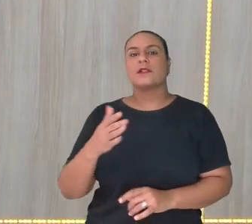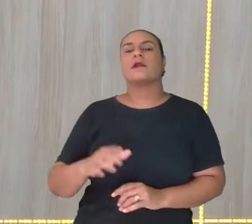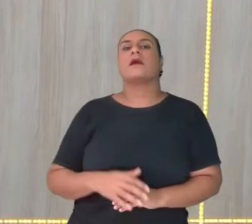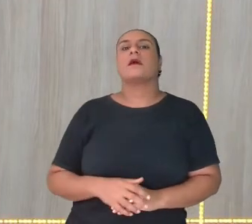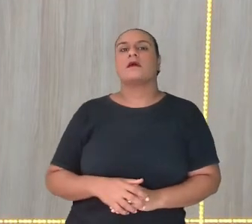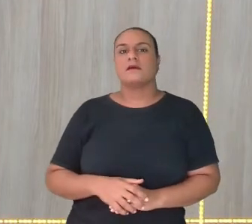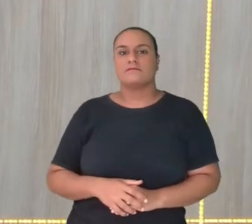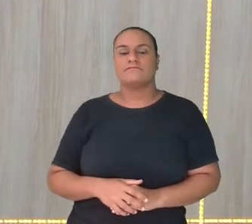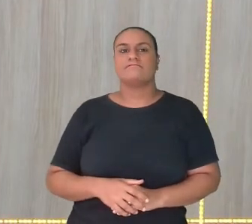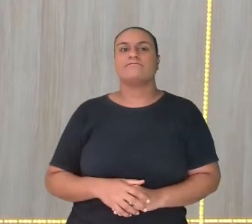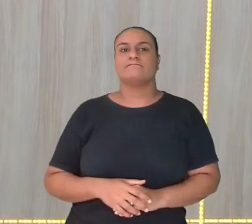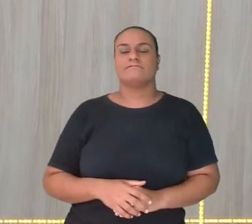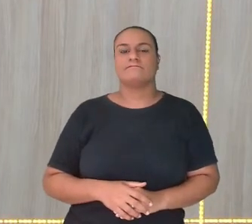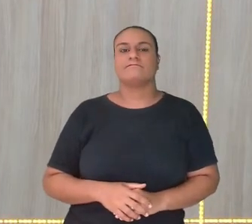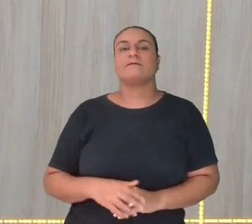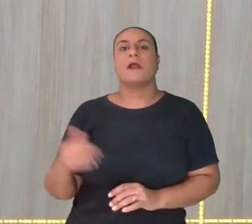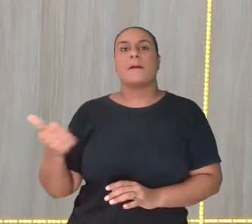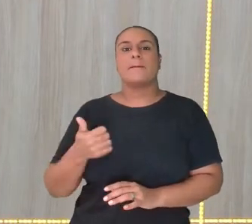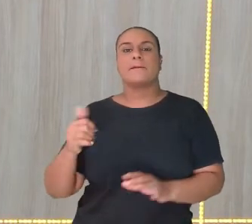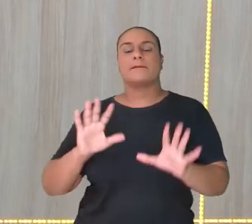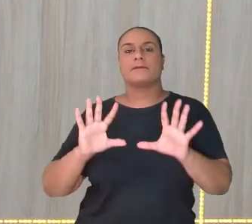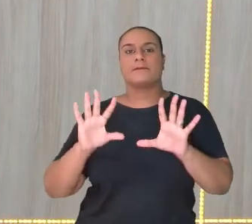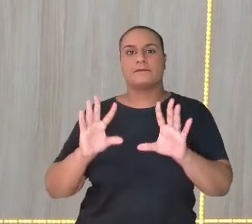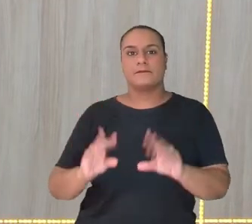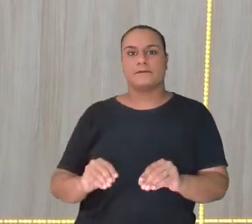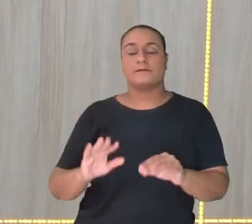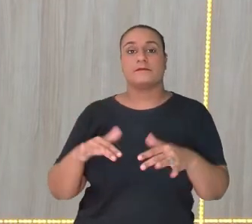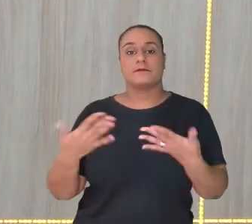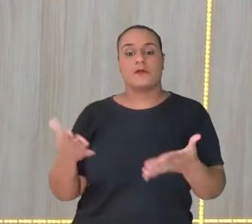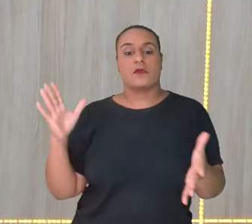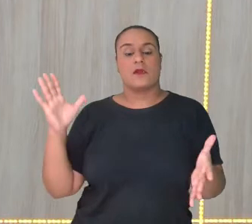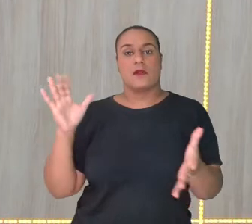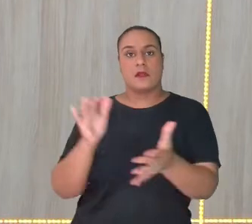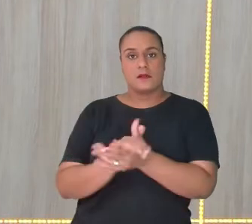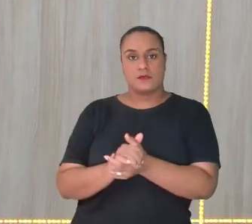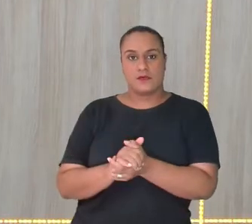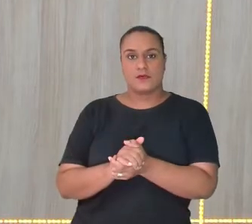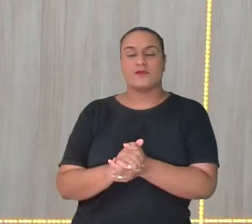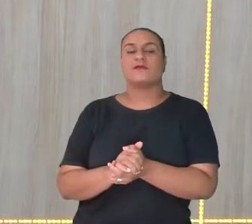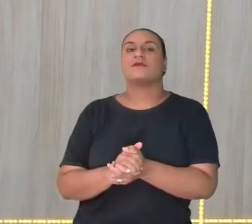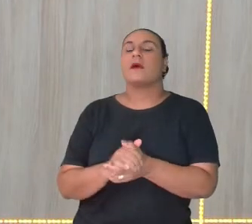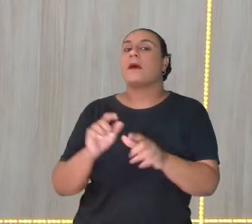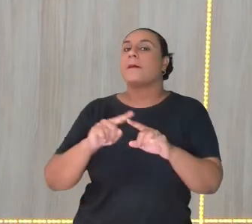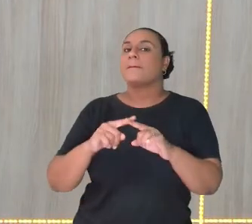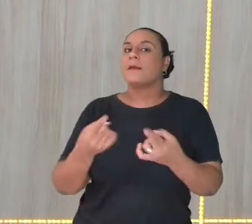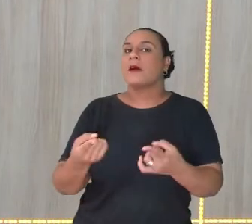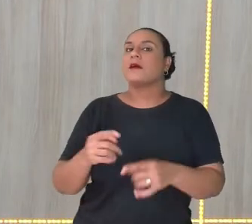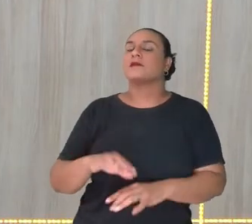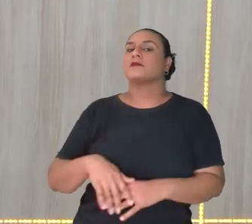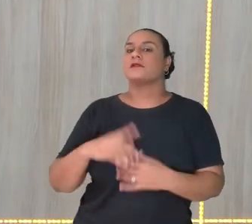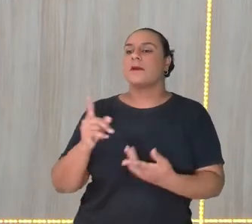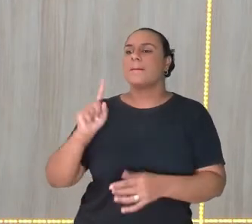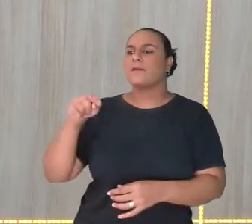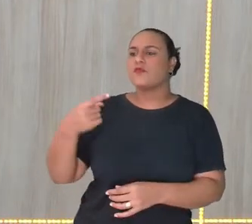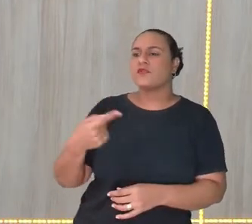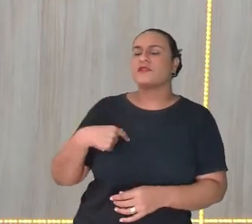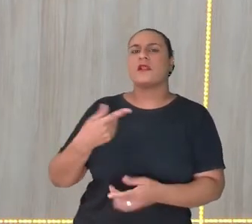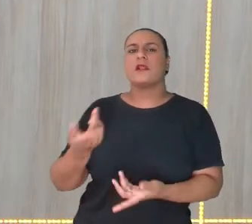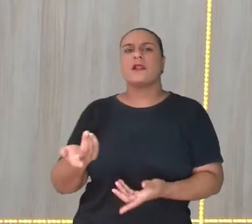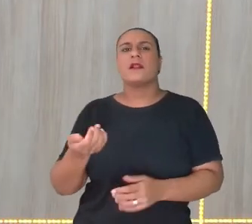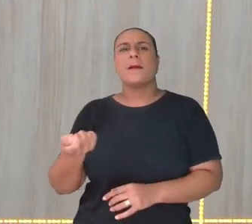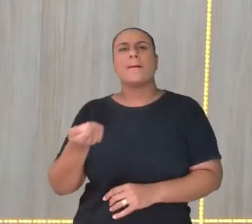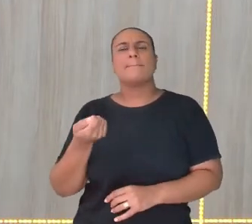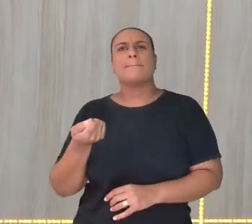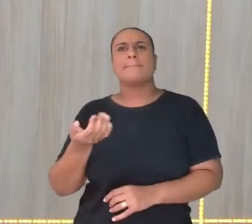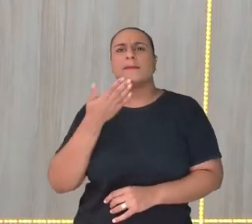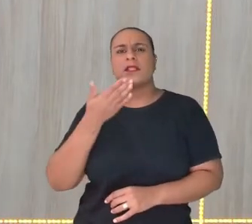prima nocte, primeira noite. Então ela casou lá com o bonitão dela, mas o nobre vinha, reivindicava a primeira